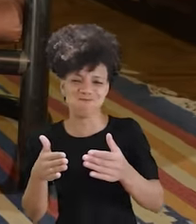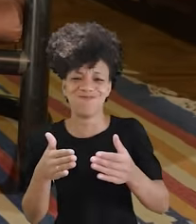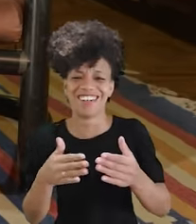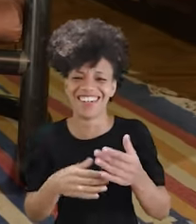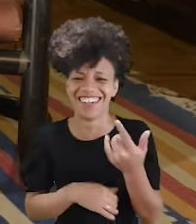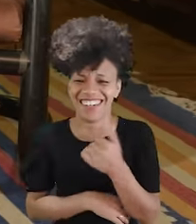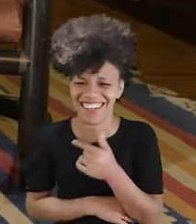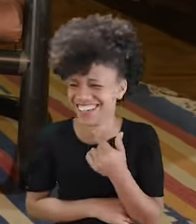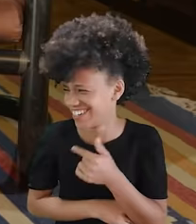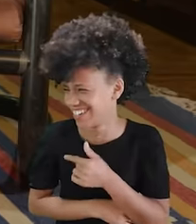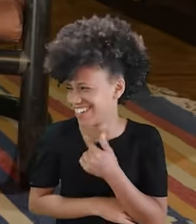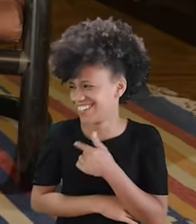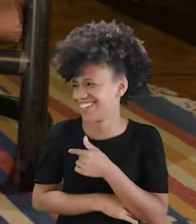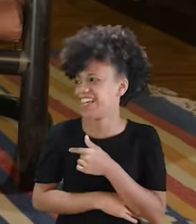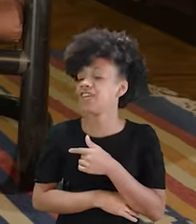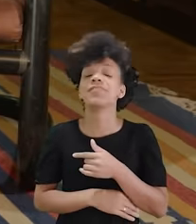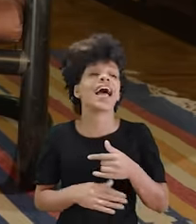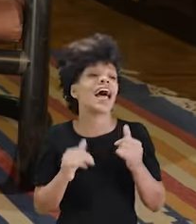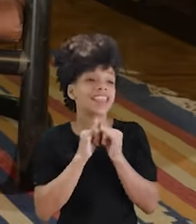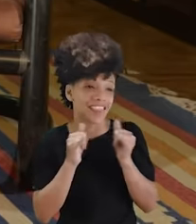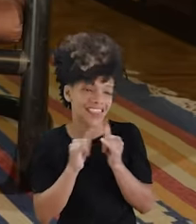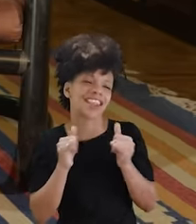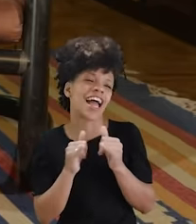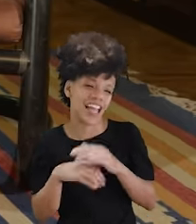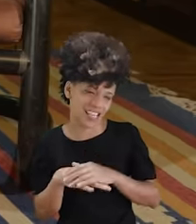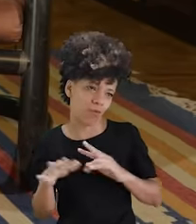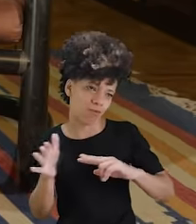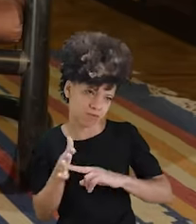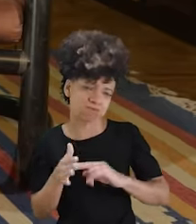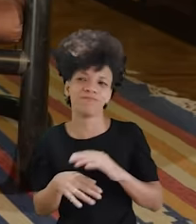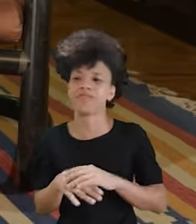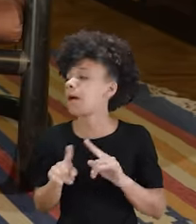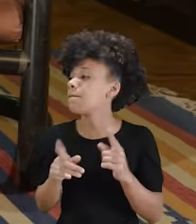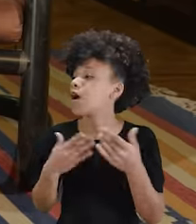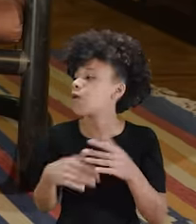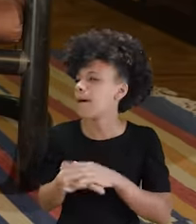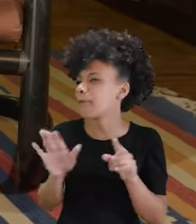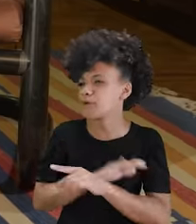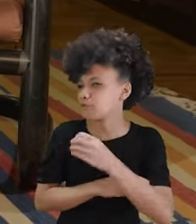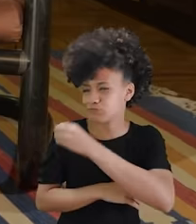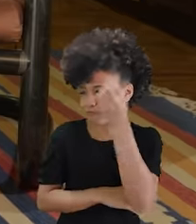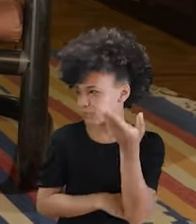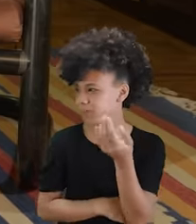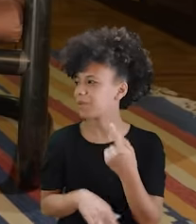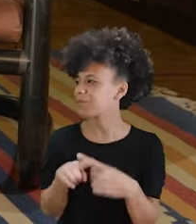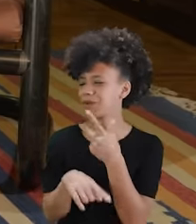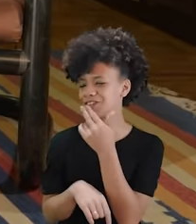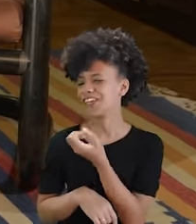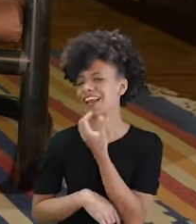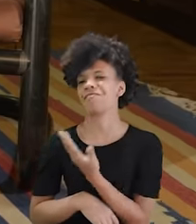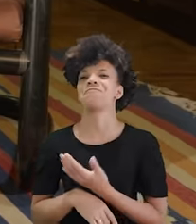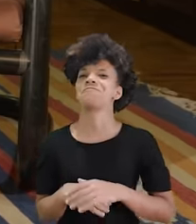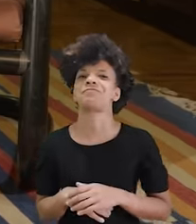ainda tá carregando porque a gente não saiu ainda essas perguntas mais estúpidas vamos lá continua